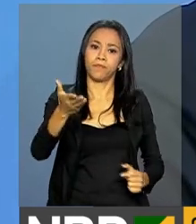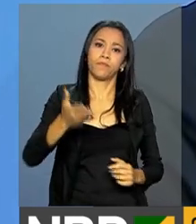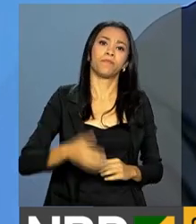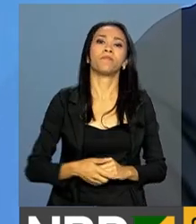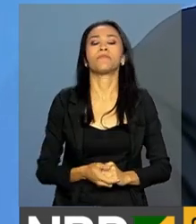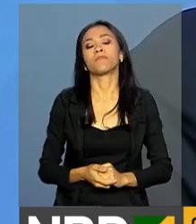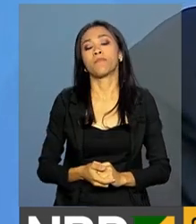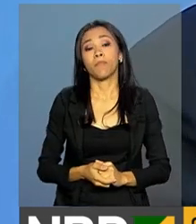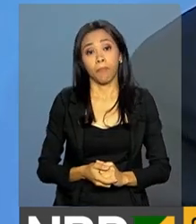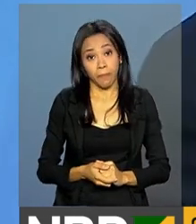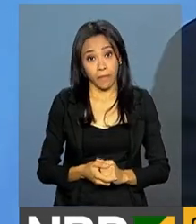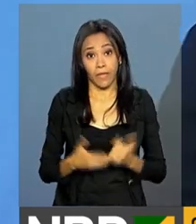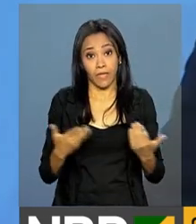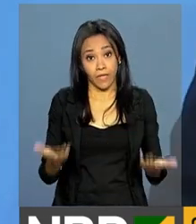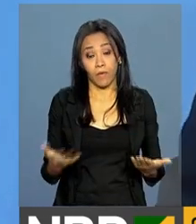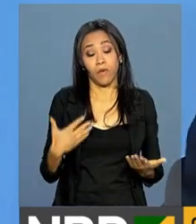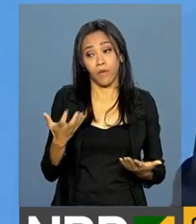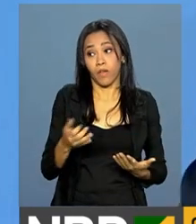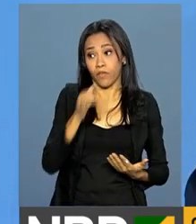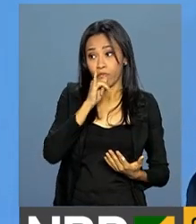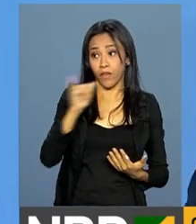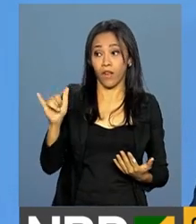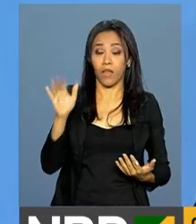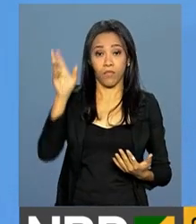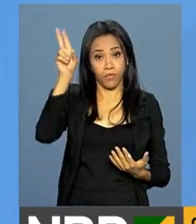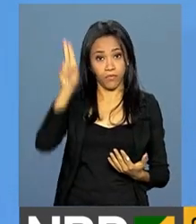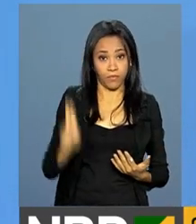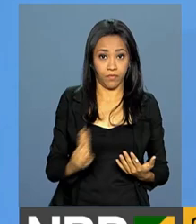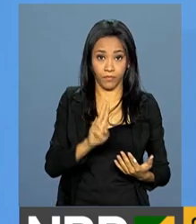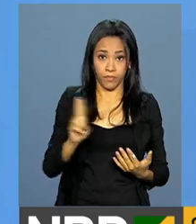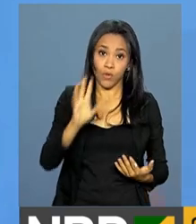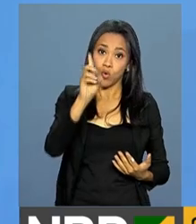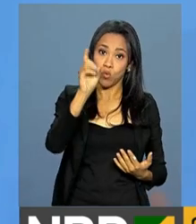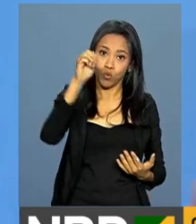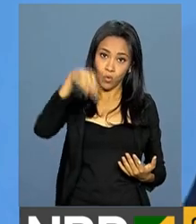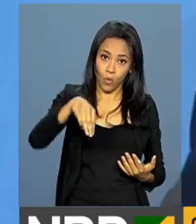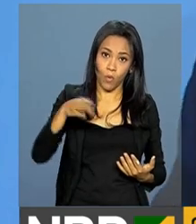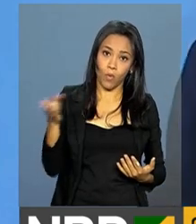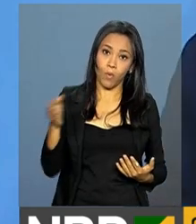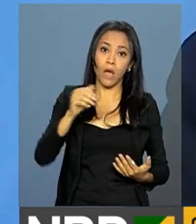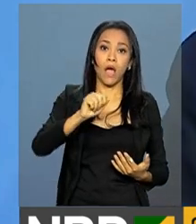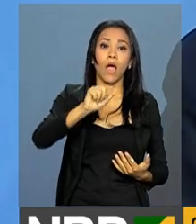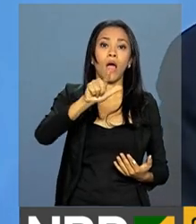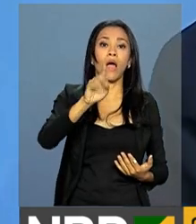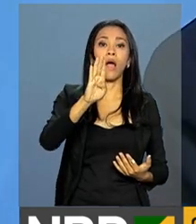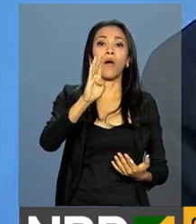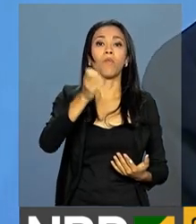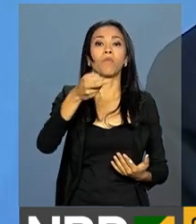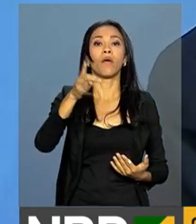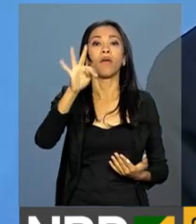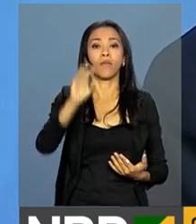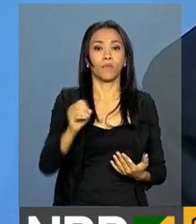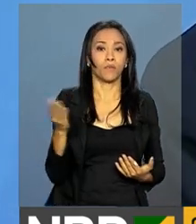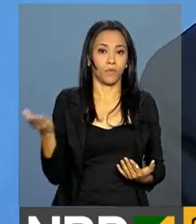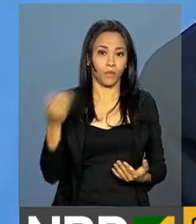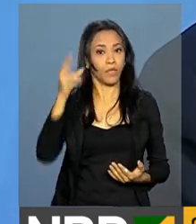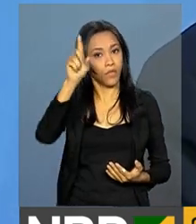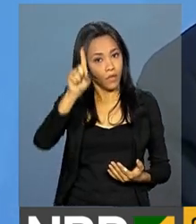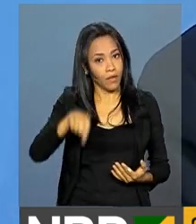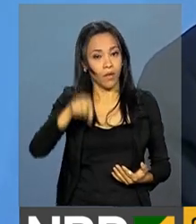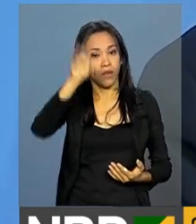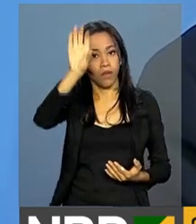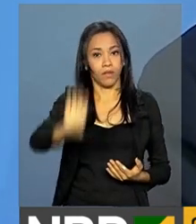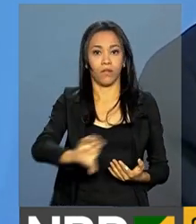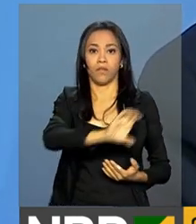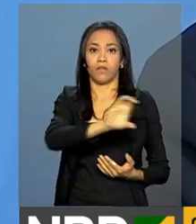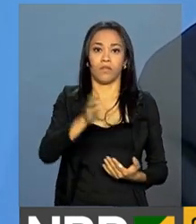Eu quero dizer ao Dom Alberto que eu me sinto confortável. Eu sinto que um ato